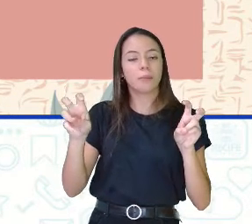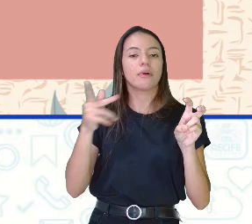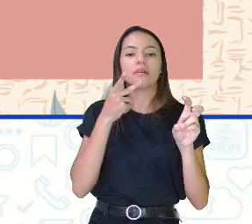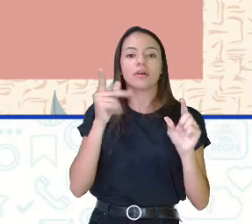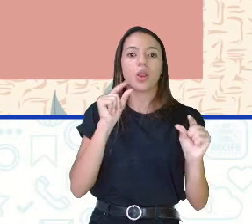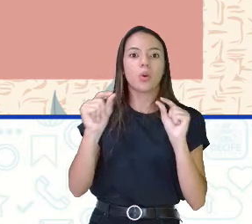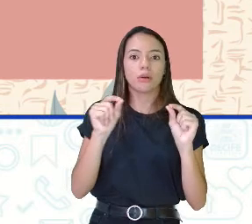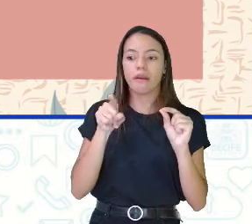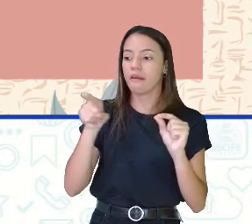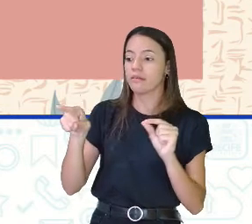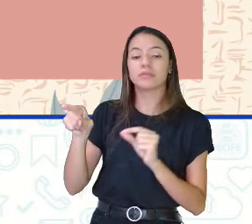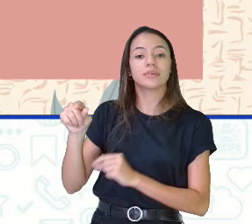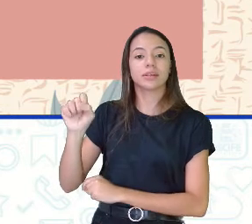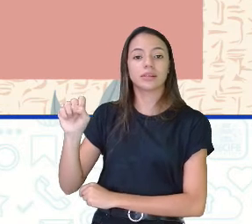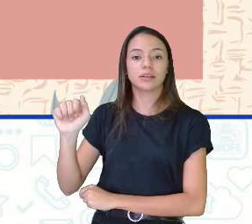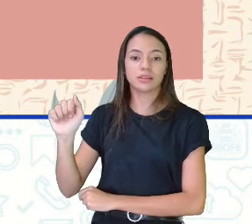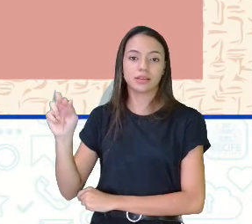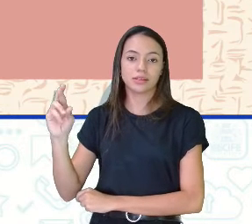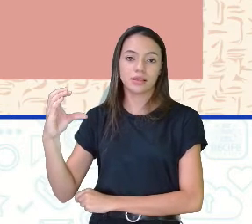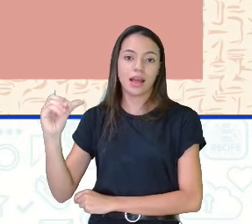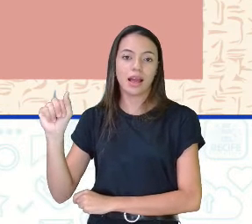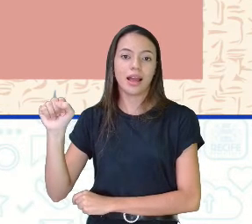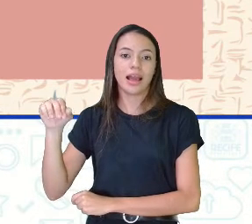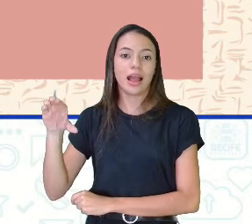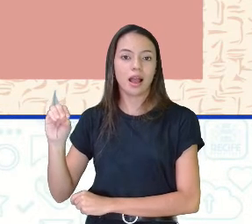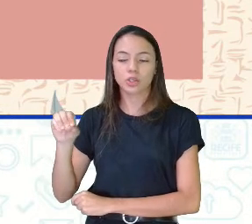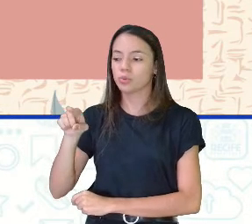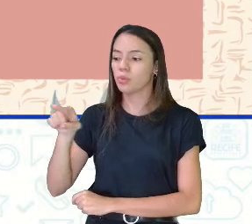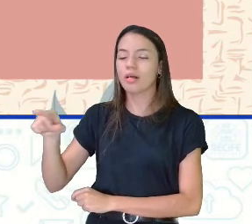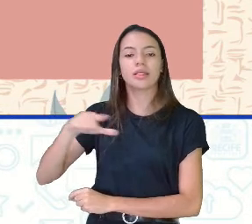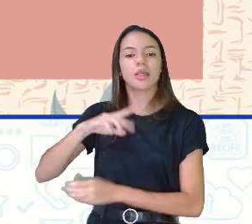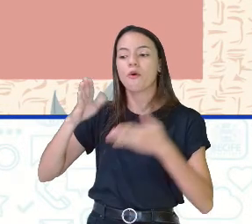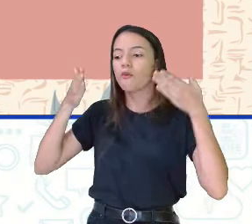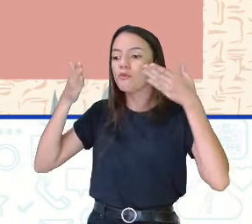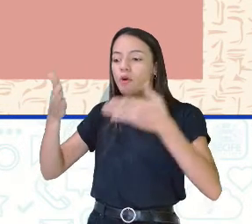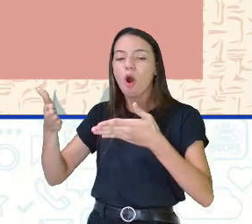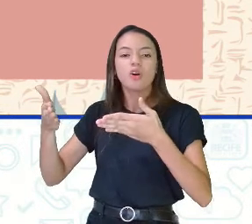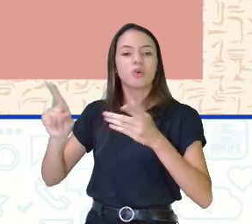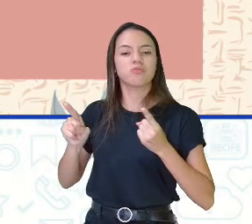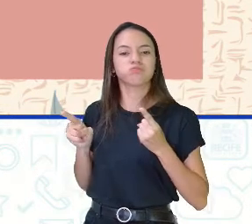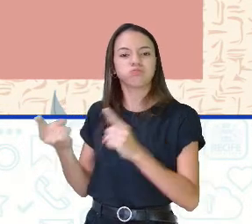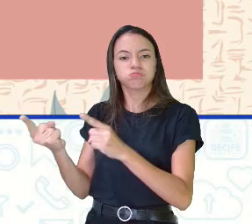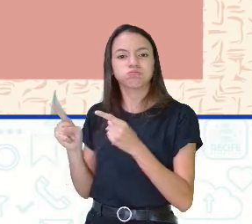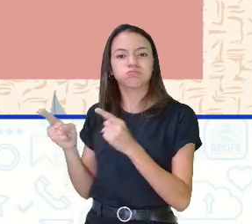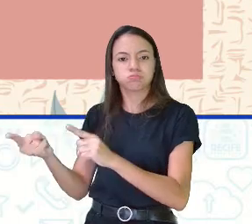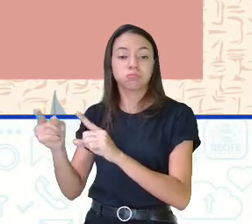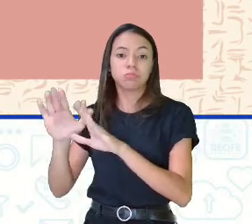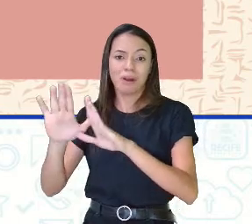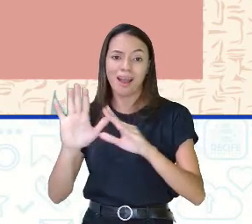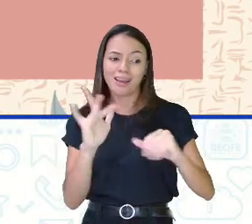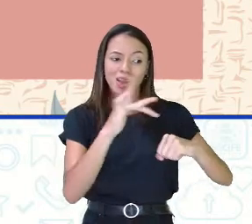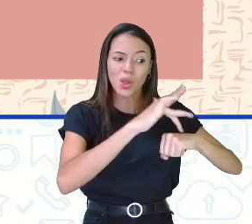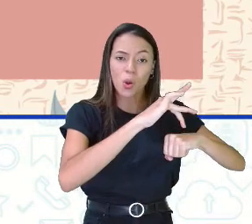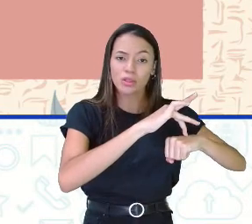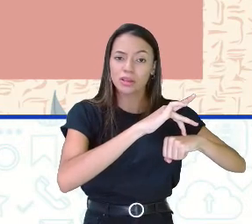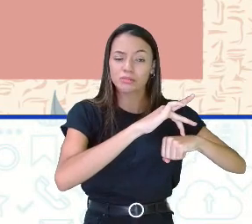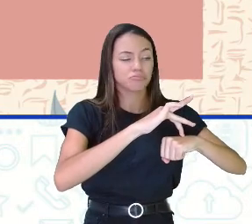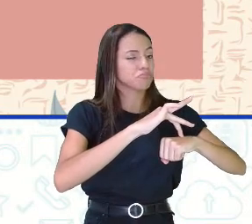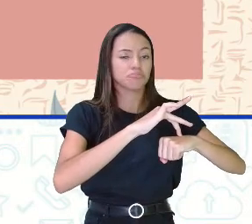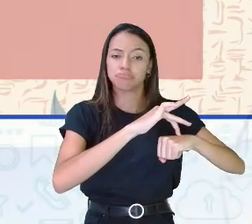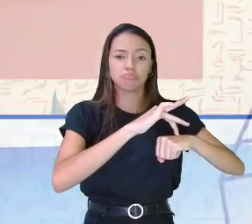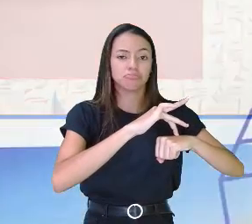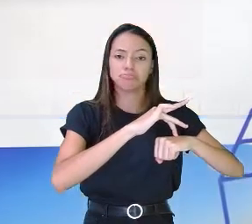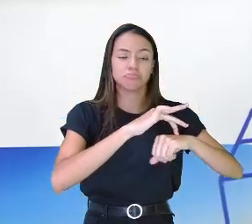teor provocativo. Porque a ironia nem sempre vai ter esse apelo de provocação. Às vezes é uma ironia